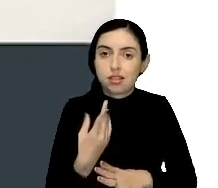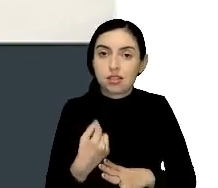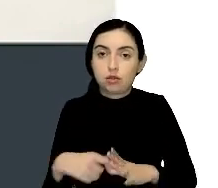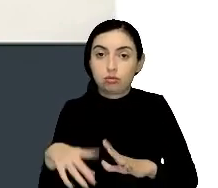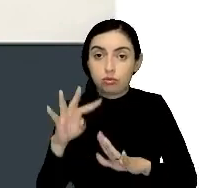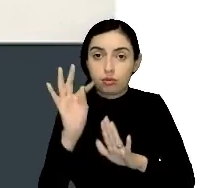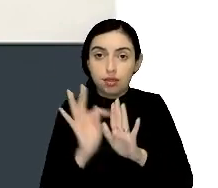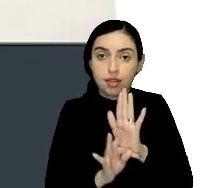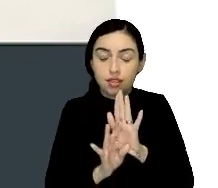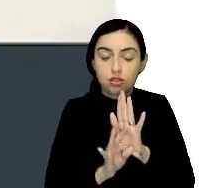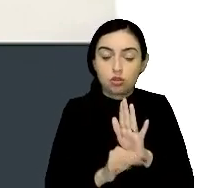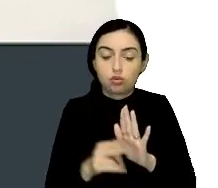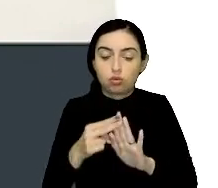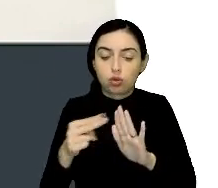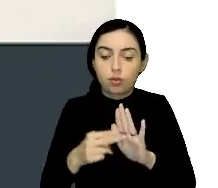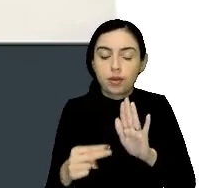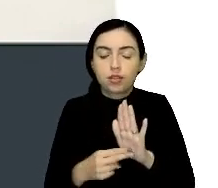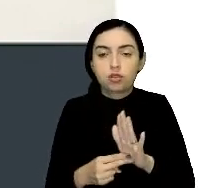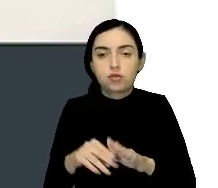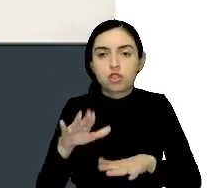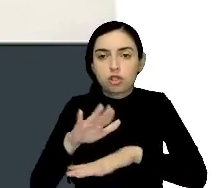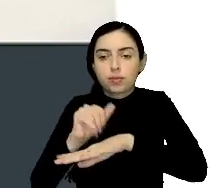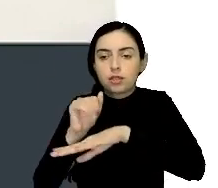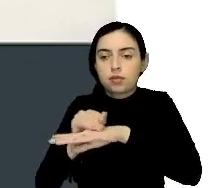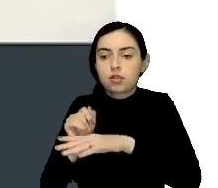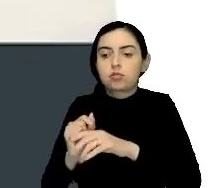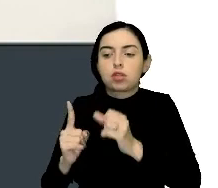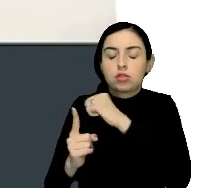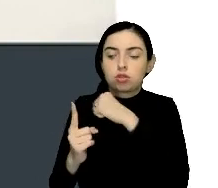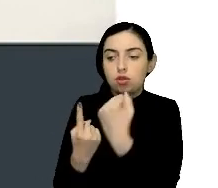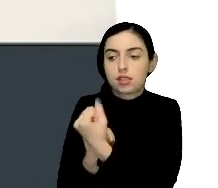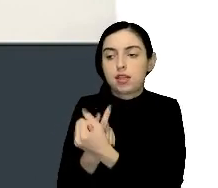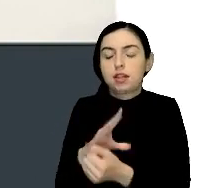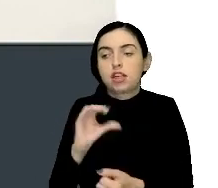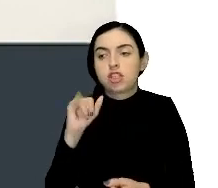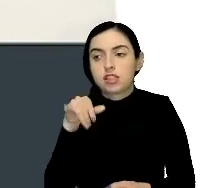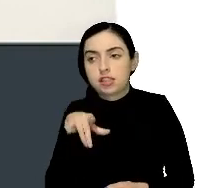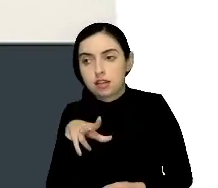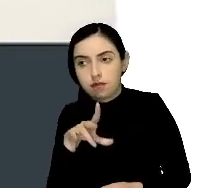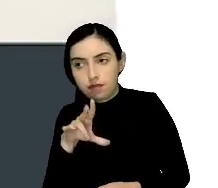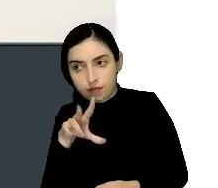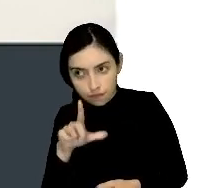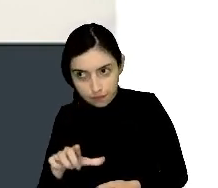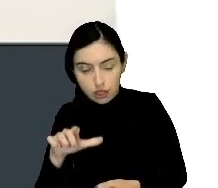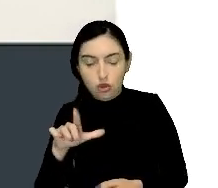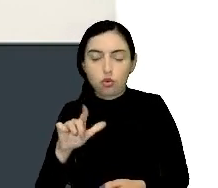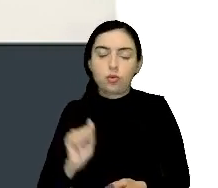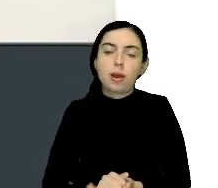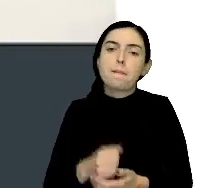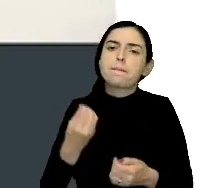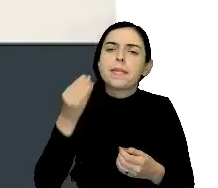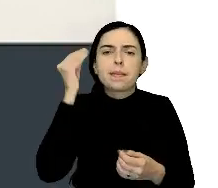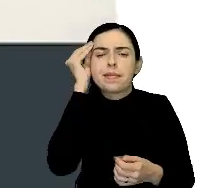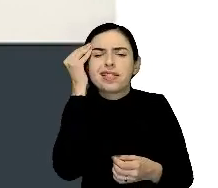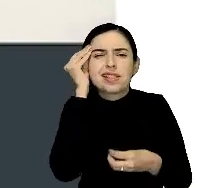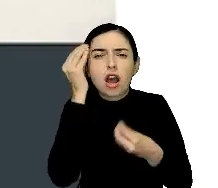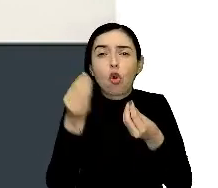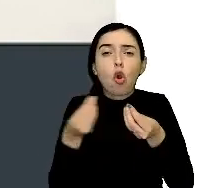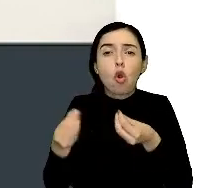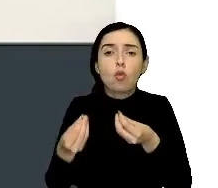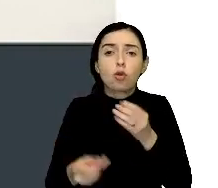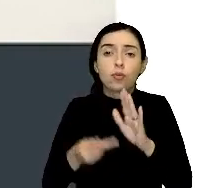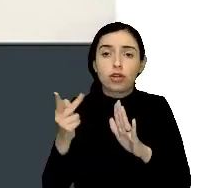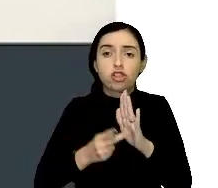Houve uma convocação da sociedade civil para se pensar como seria o projeto de lei